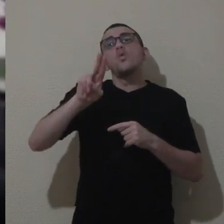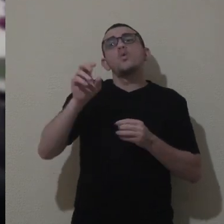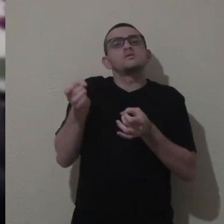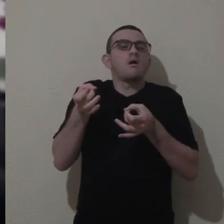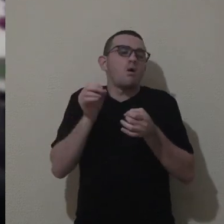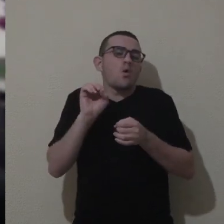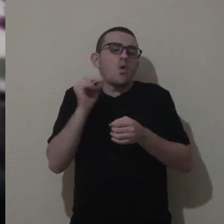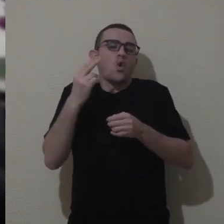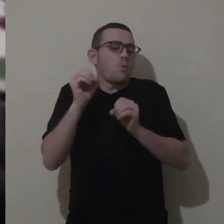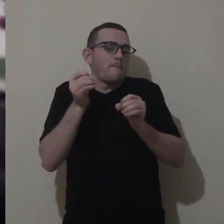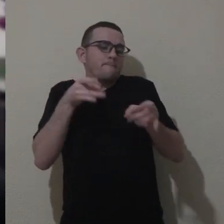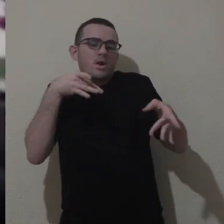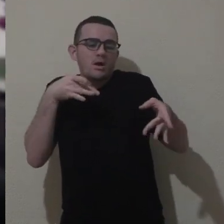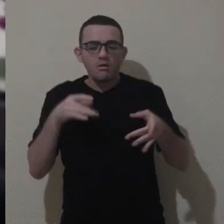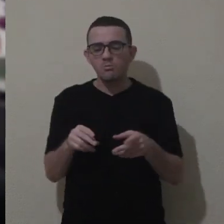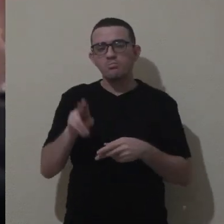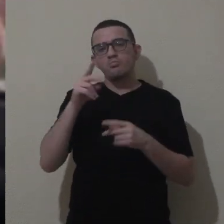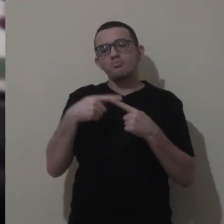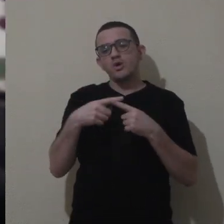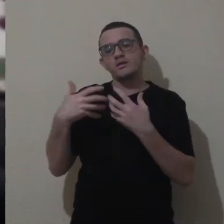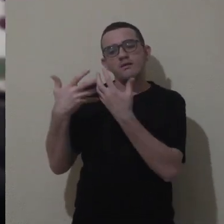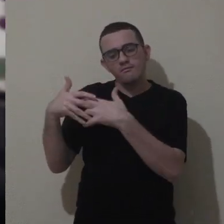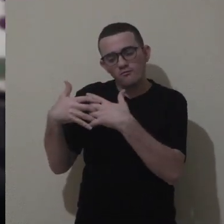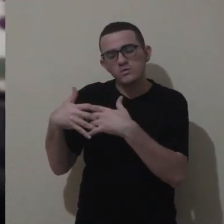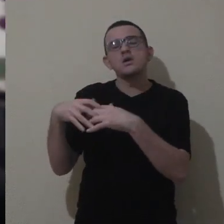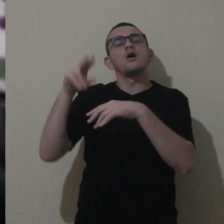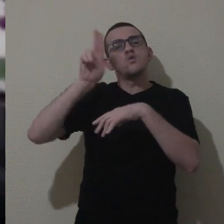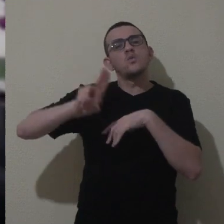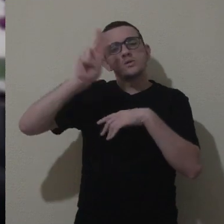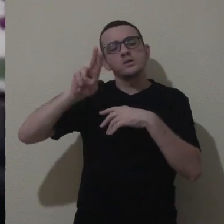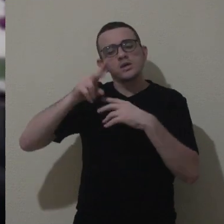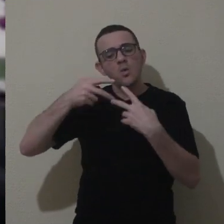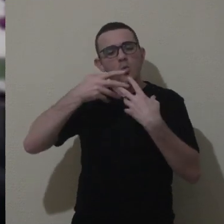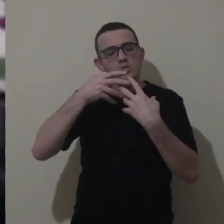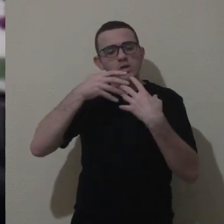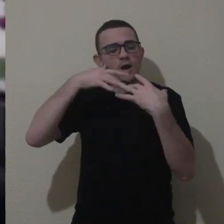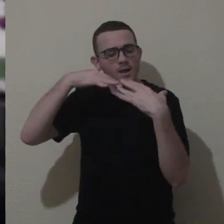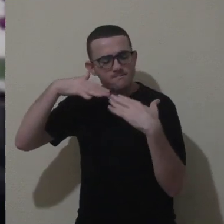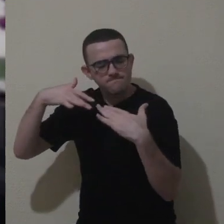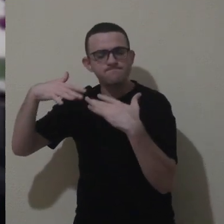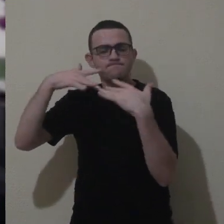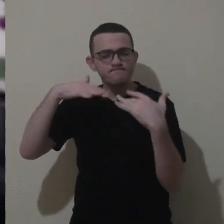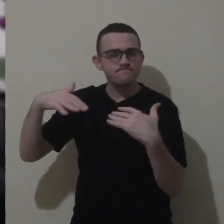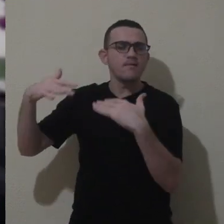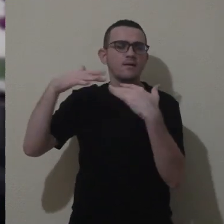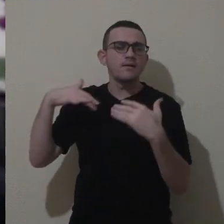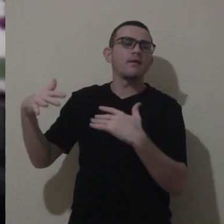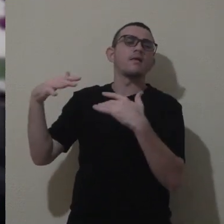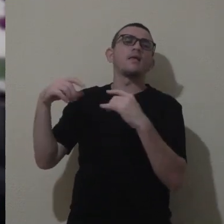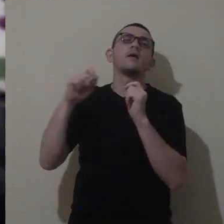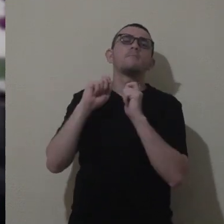deixe-a, né? Então, se você tem aquela função e você está usando, ela vai se consolidar para realmente